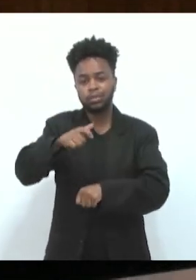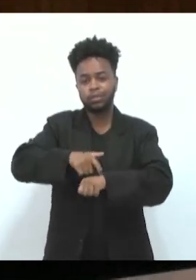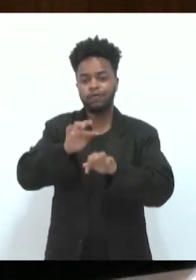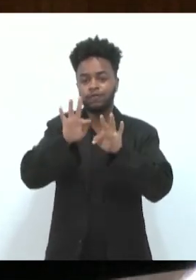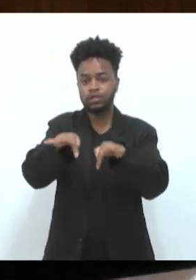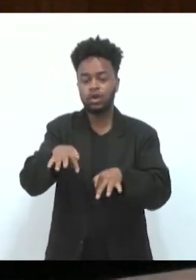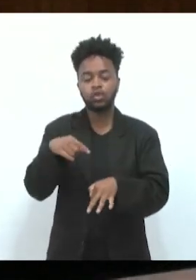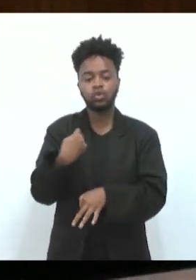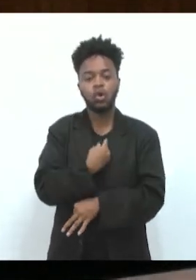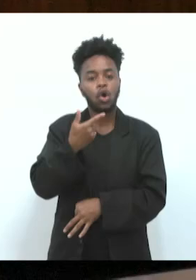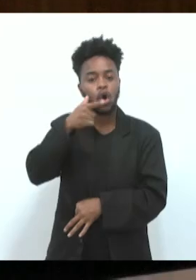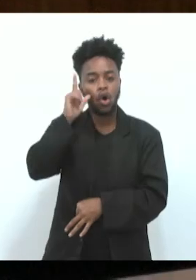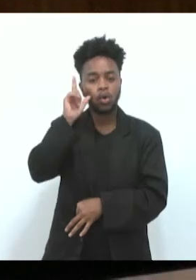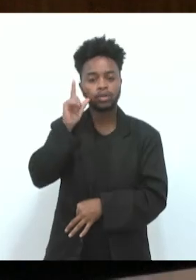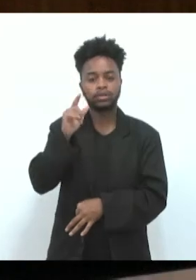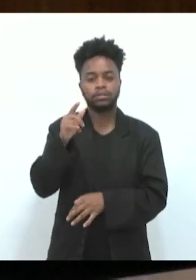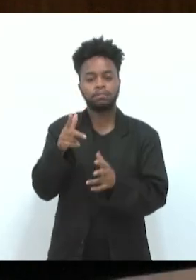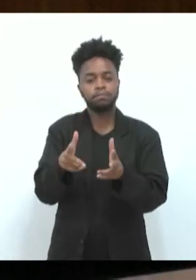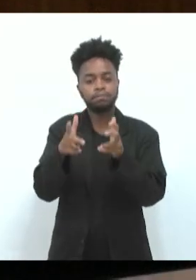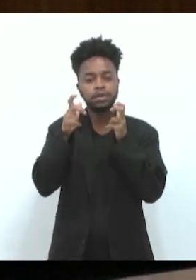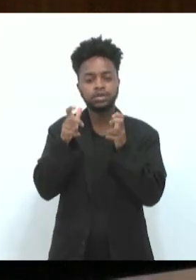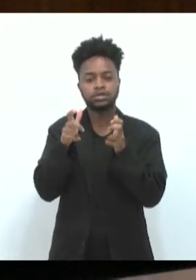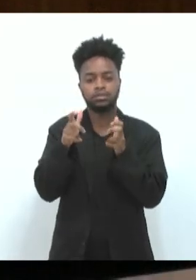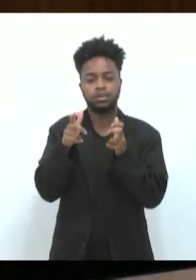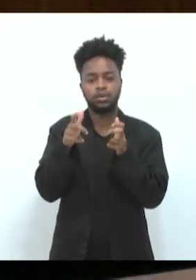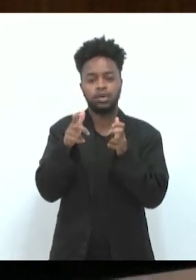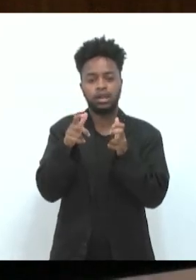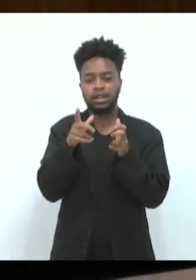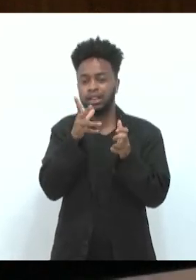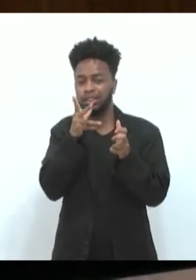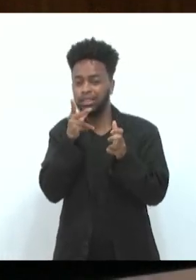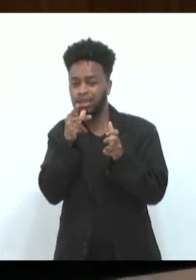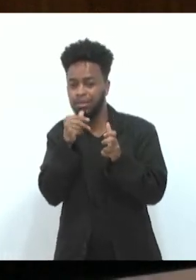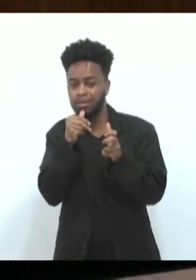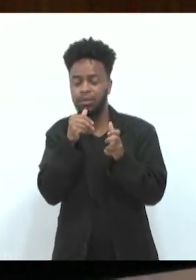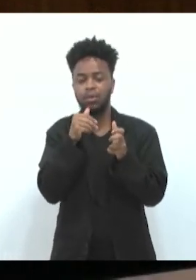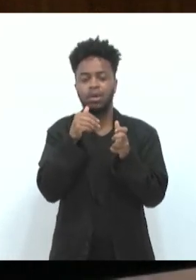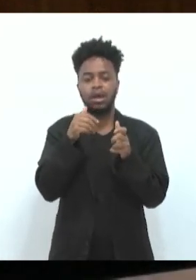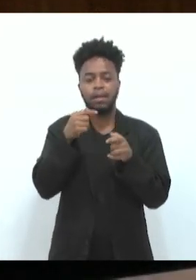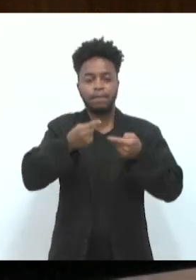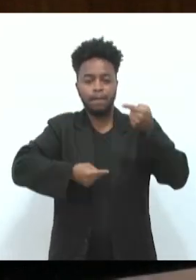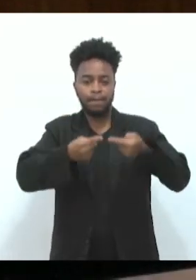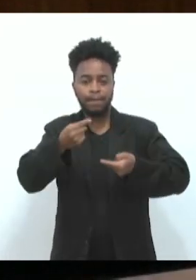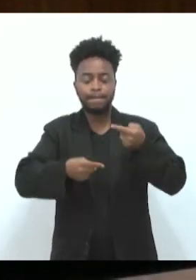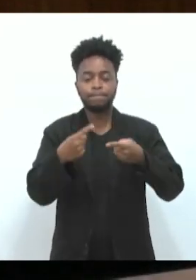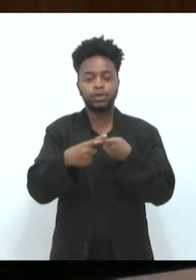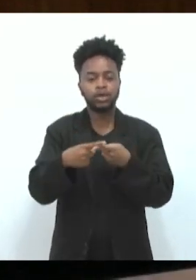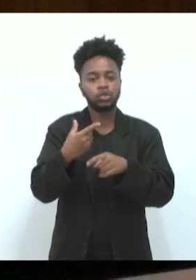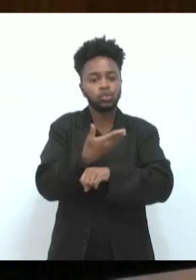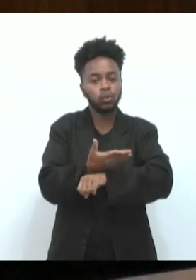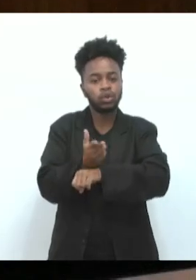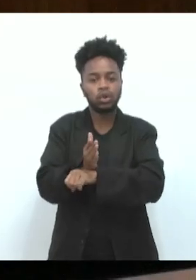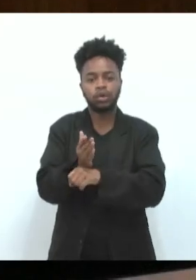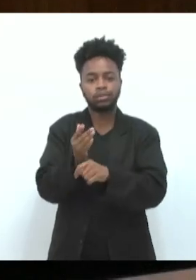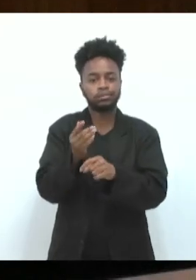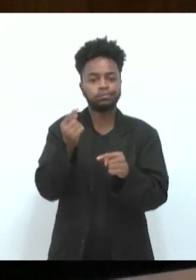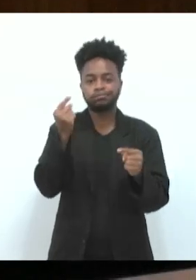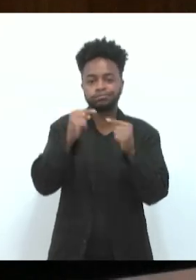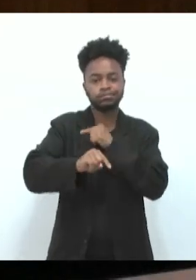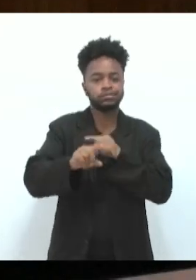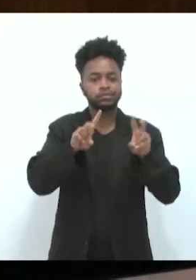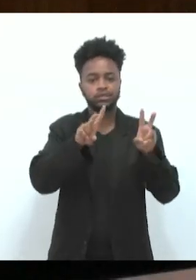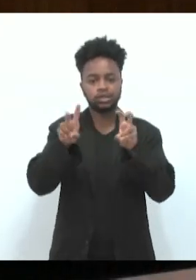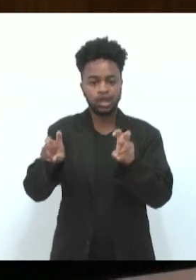aqui, a sessão se arrastou, quase não deu tempo de cumprir a pauta, porque se saía todo o tempo da pauta e